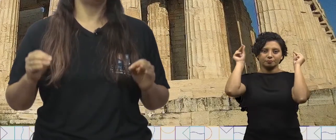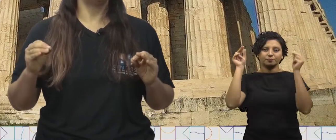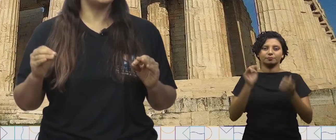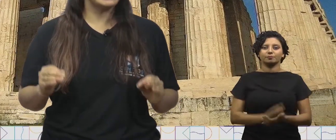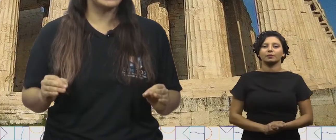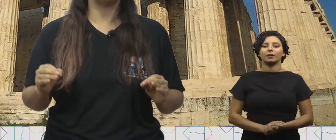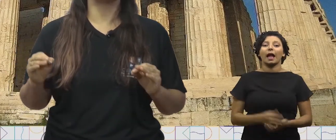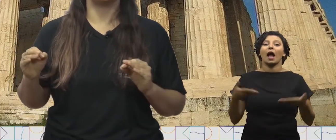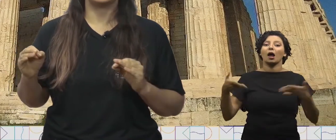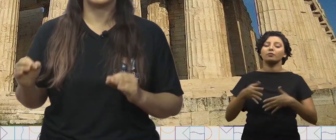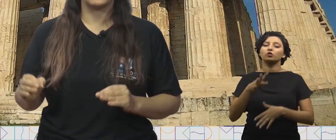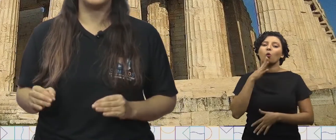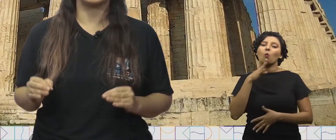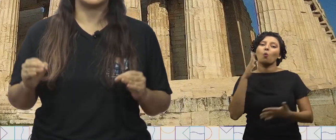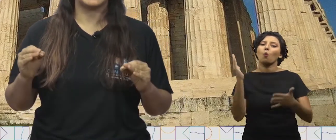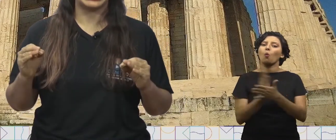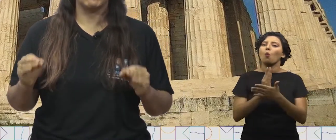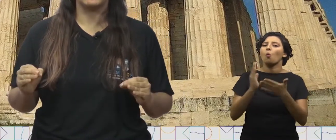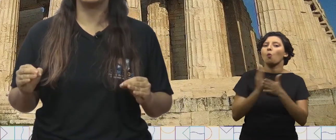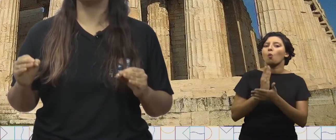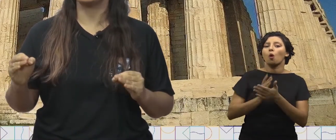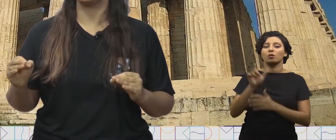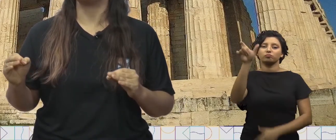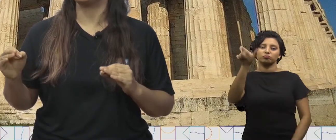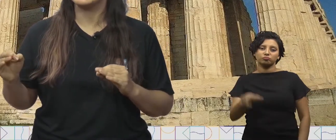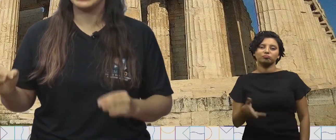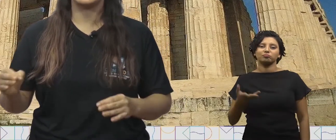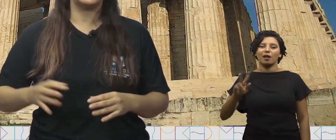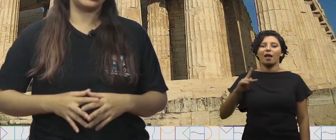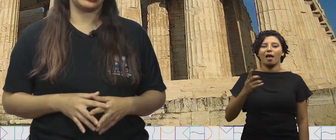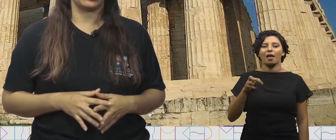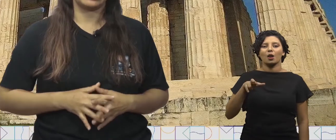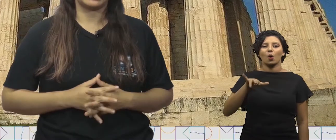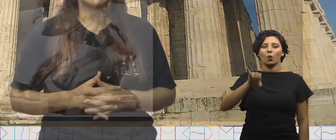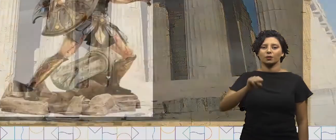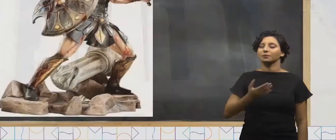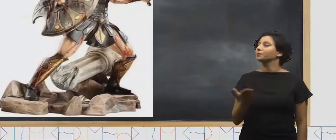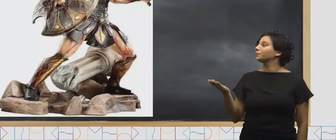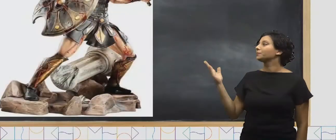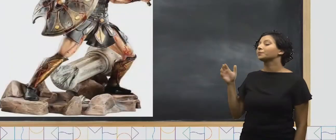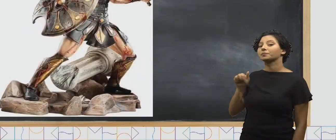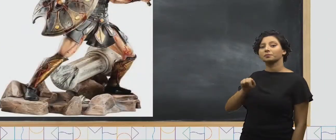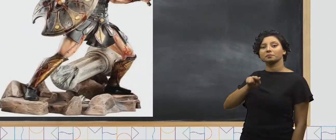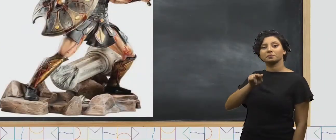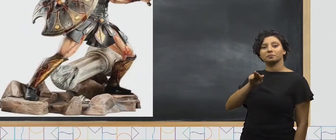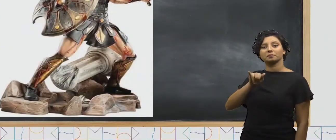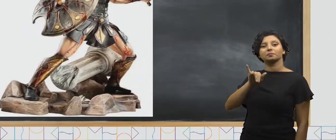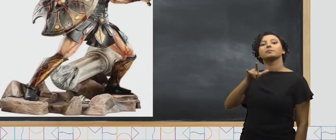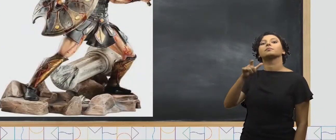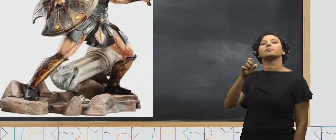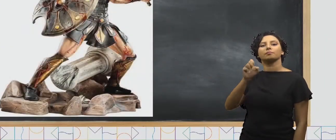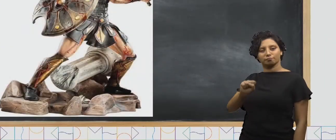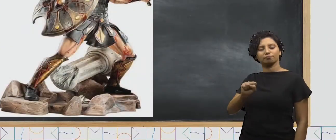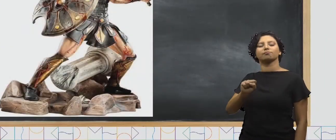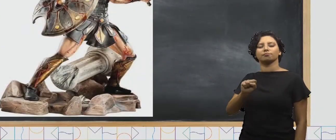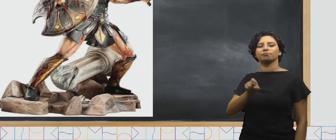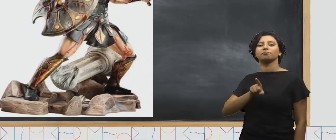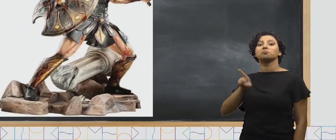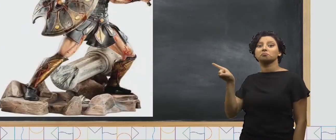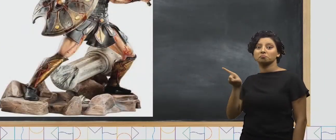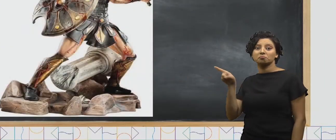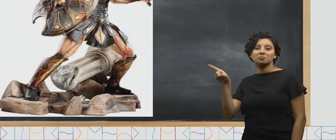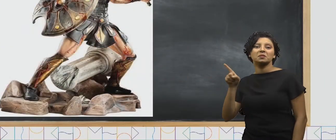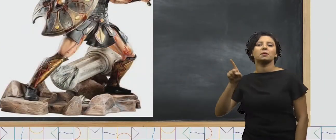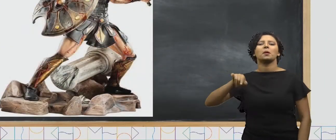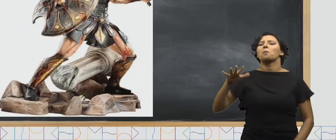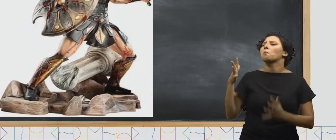Antiga. Conheça agora alguns desses grandes heróis. Este é o herói Aquiles.